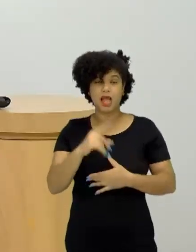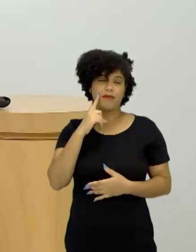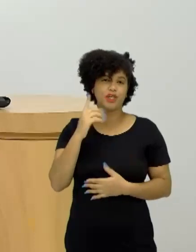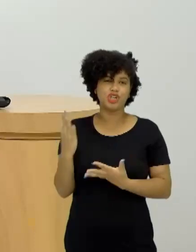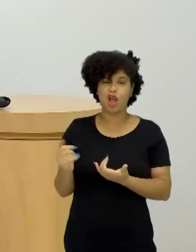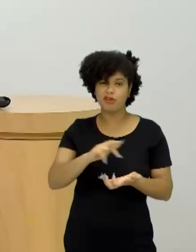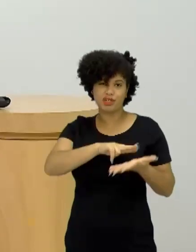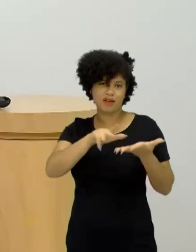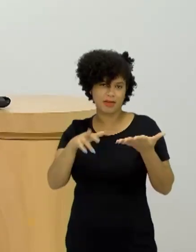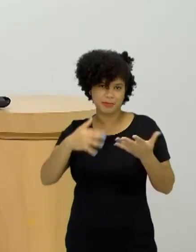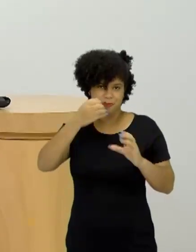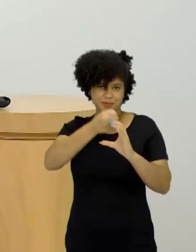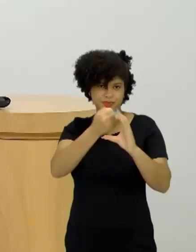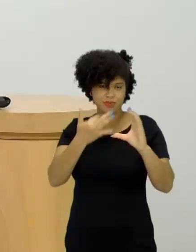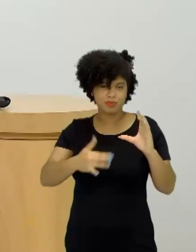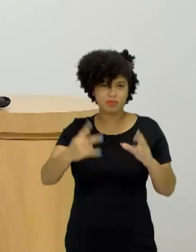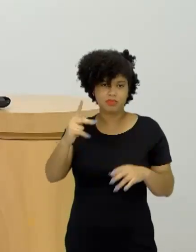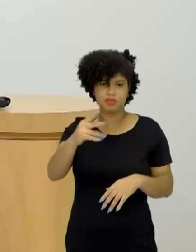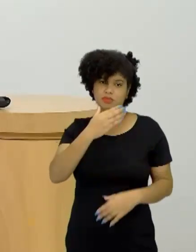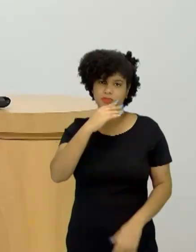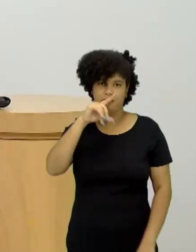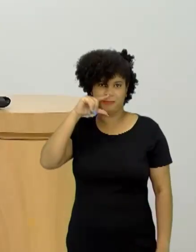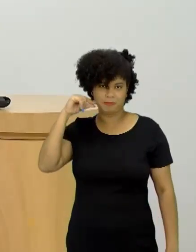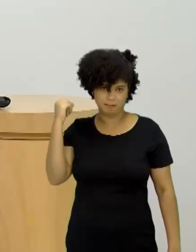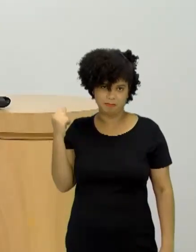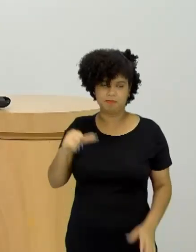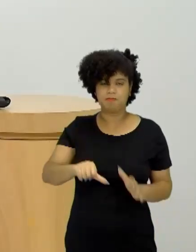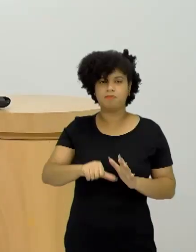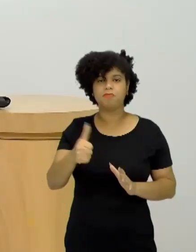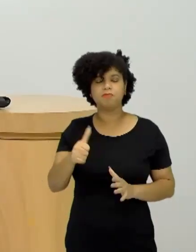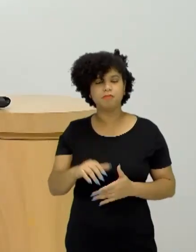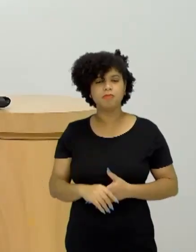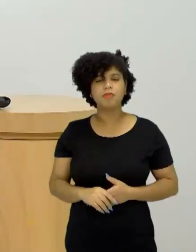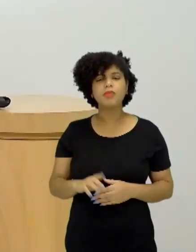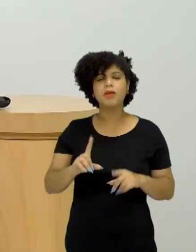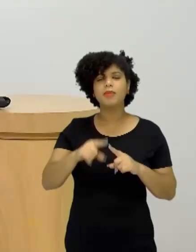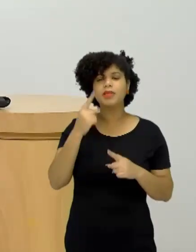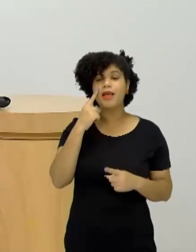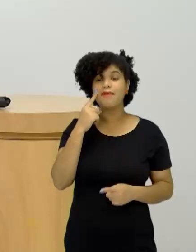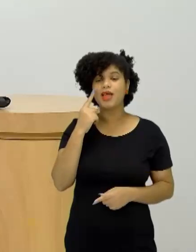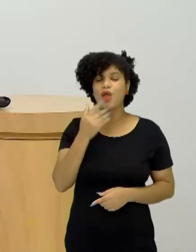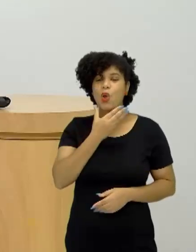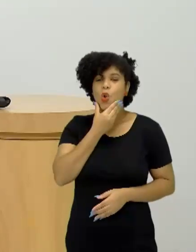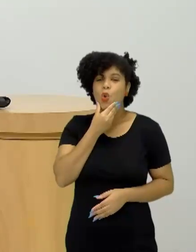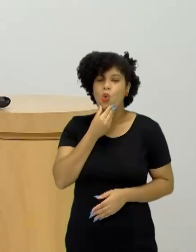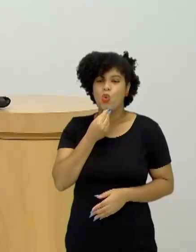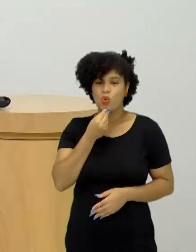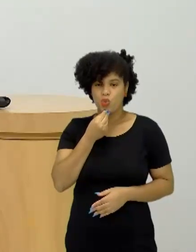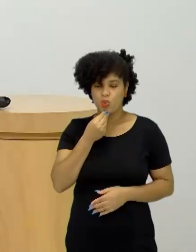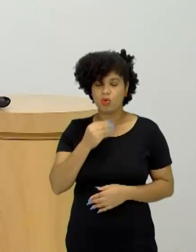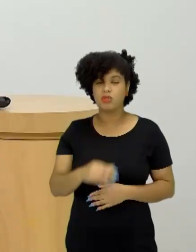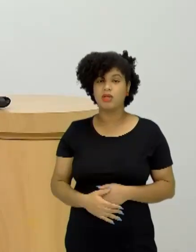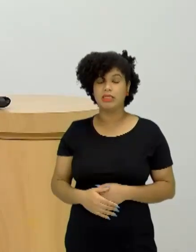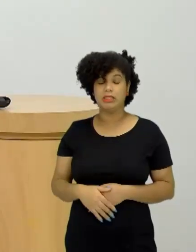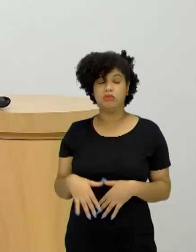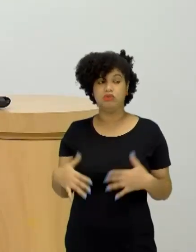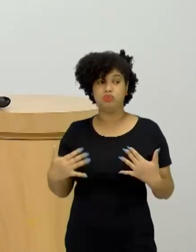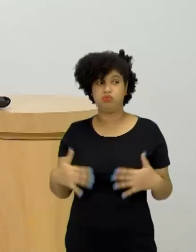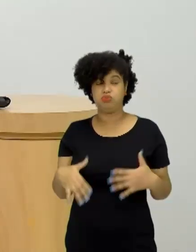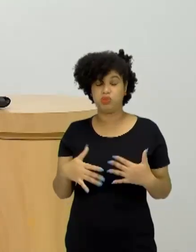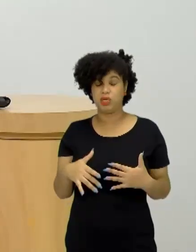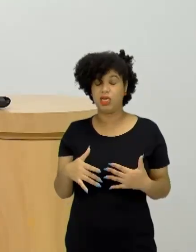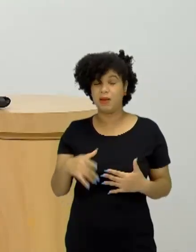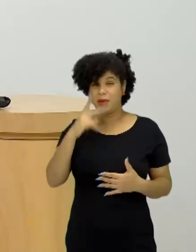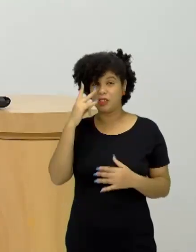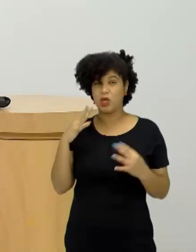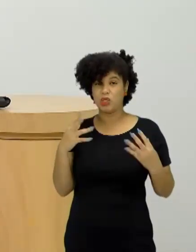combinação que fez com que parte dela fizesse com que a popularidade dele entrasse em crise e junto